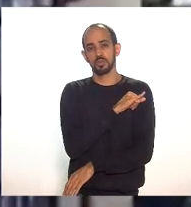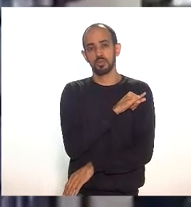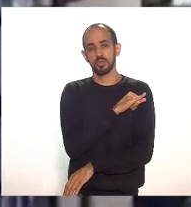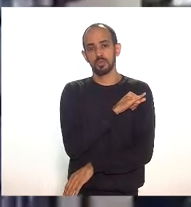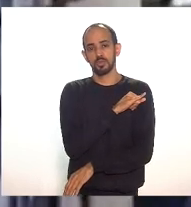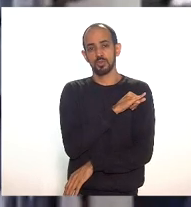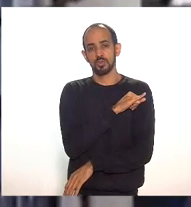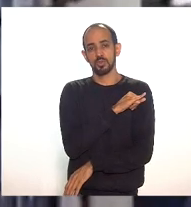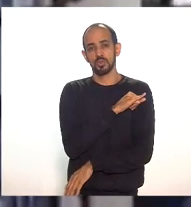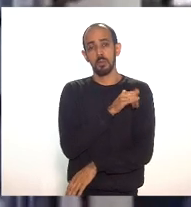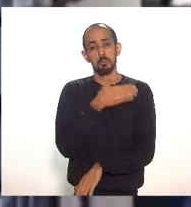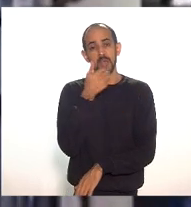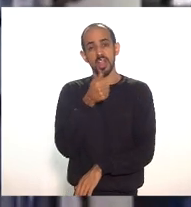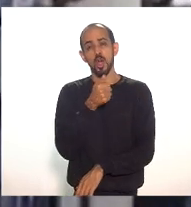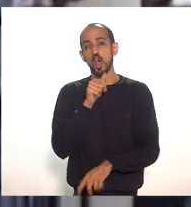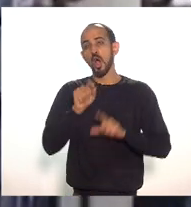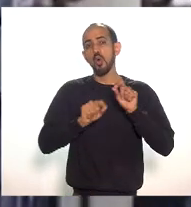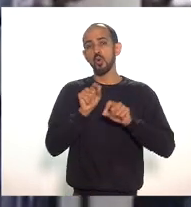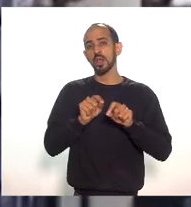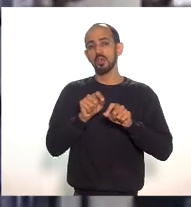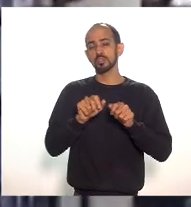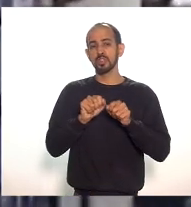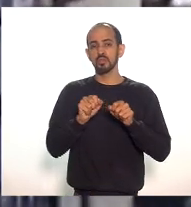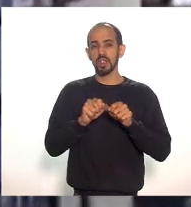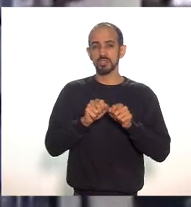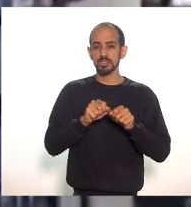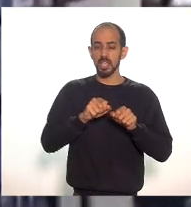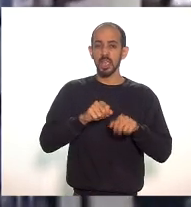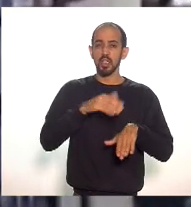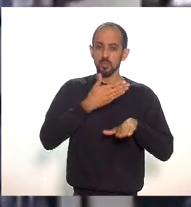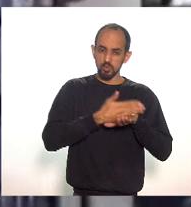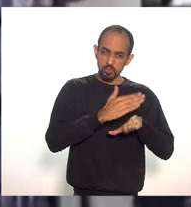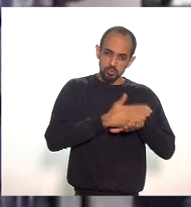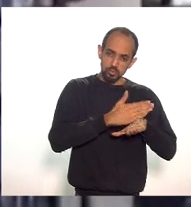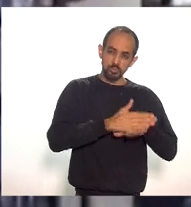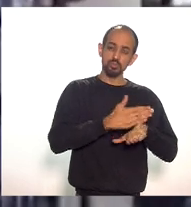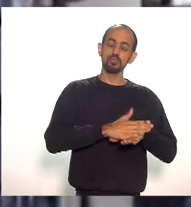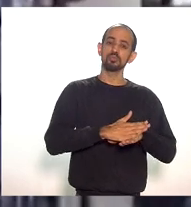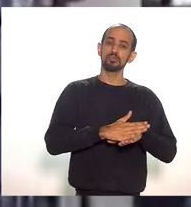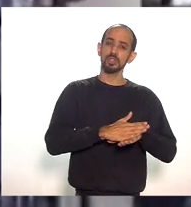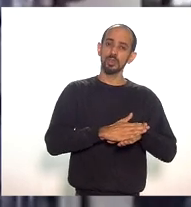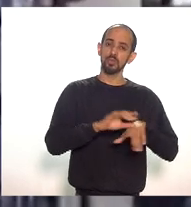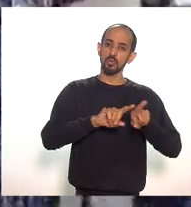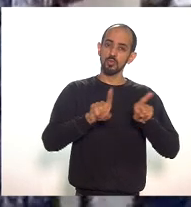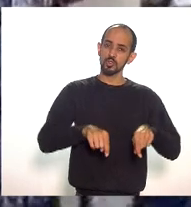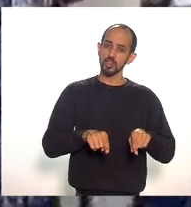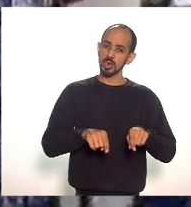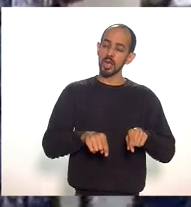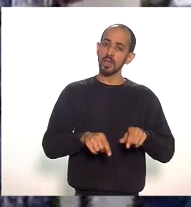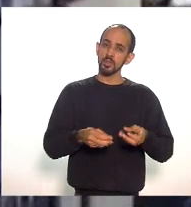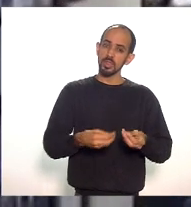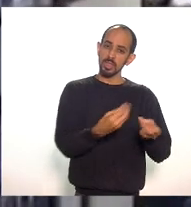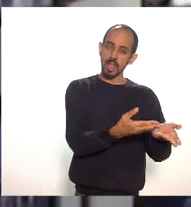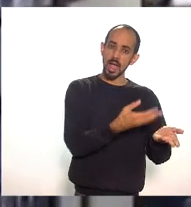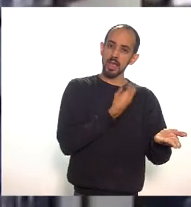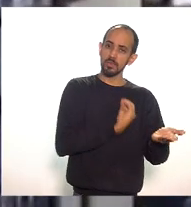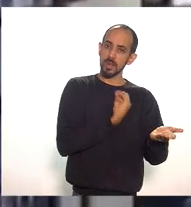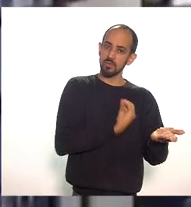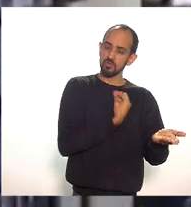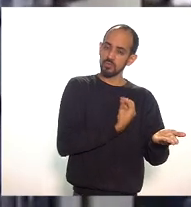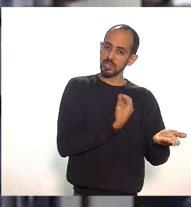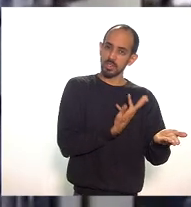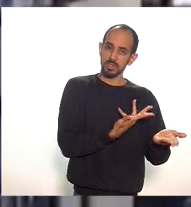mais nada melhor do que você qualificar o seu servidor e da vida digna esse servidor